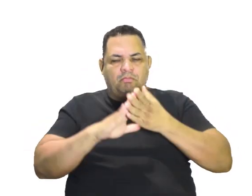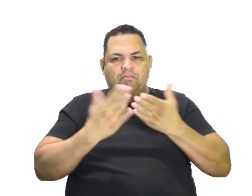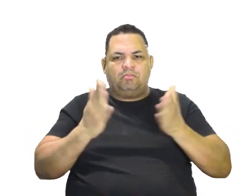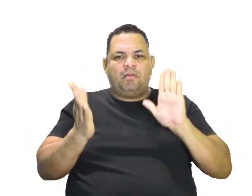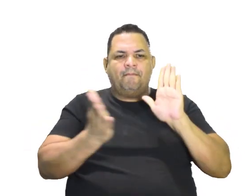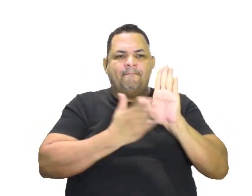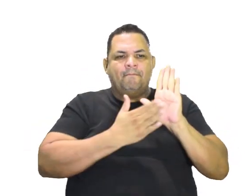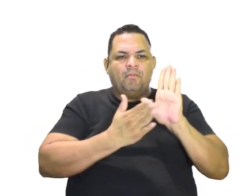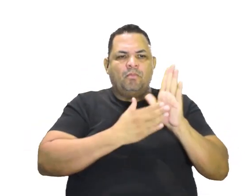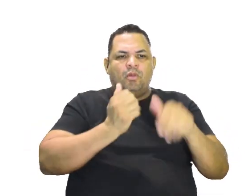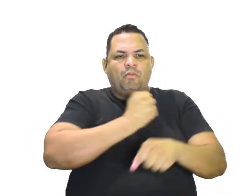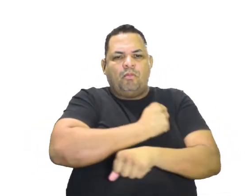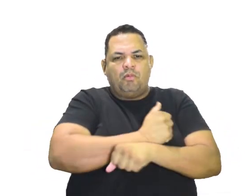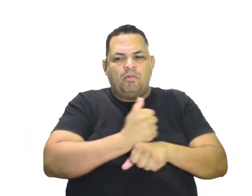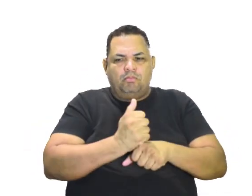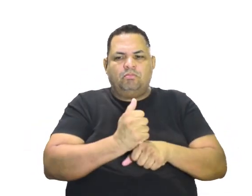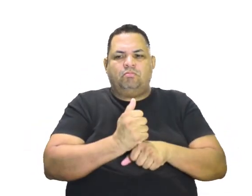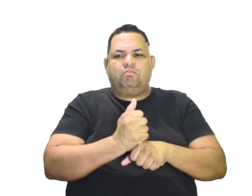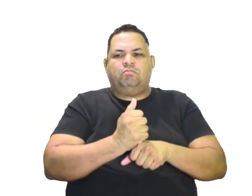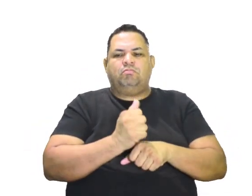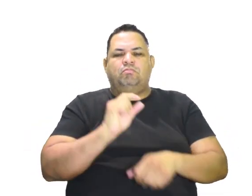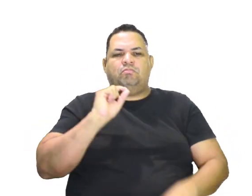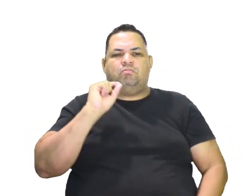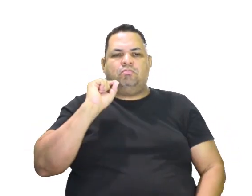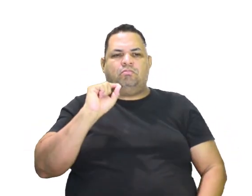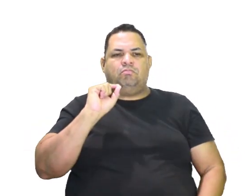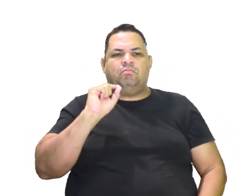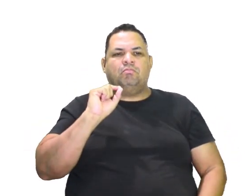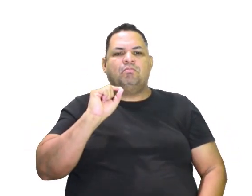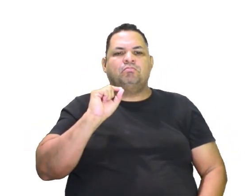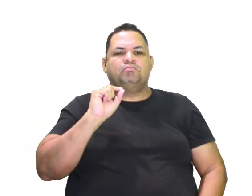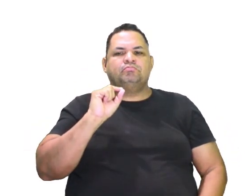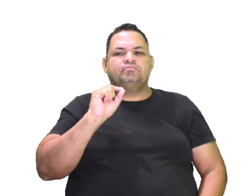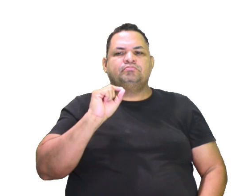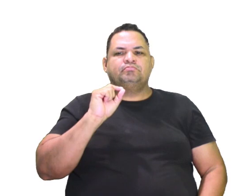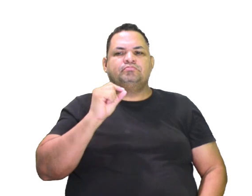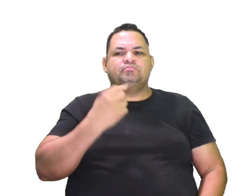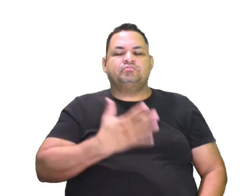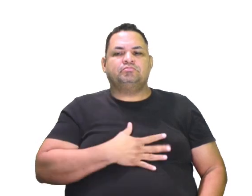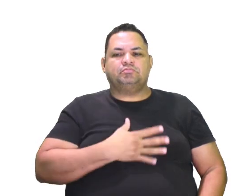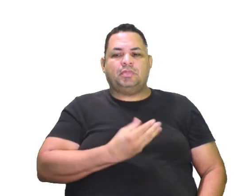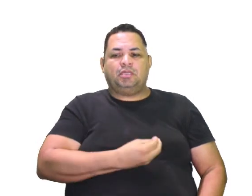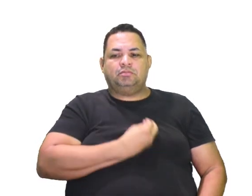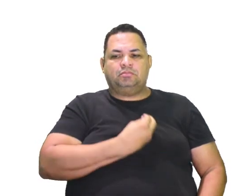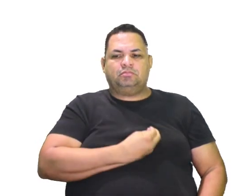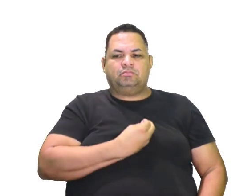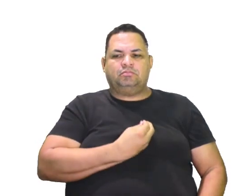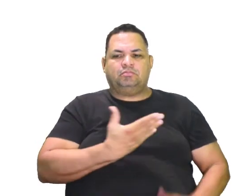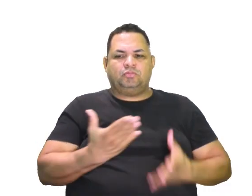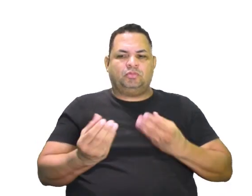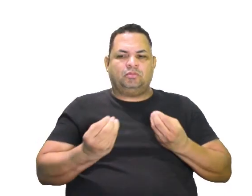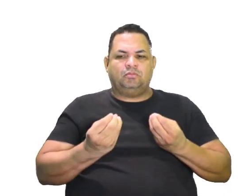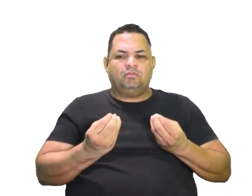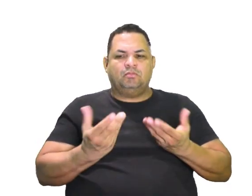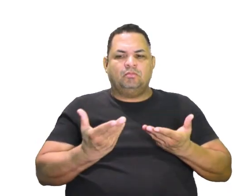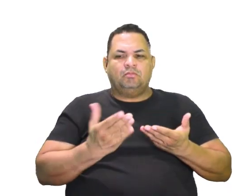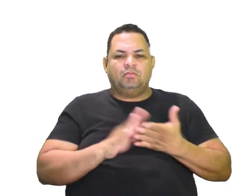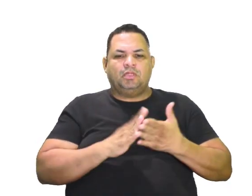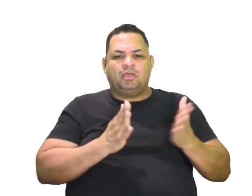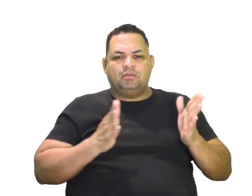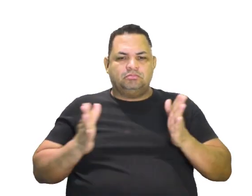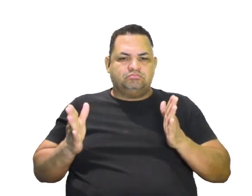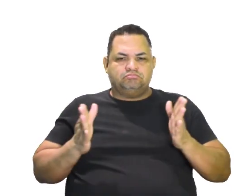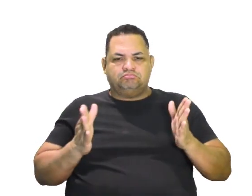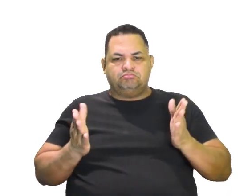a proposta moral era o que se vivia, o modo que se vivia